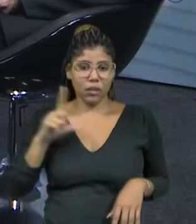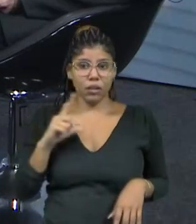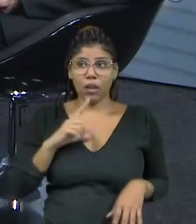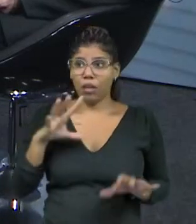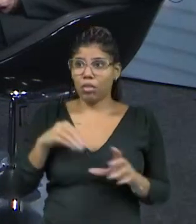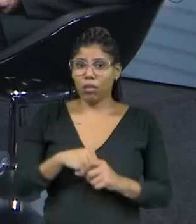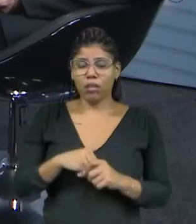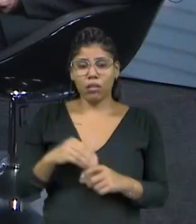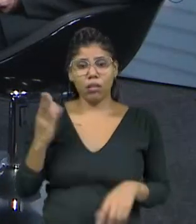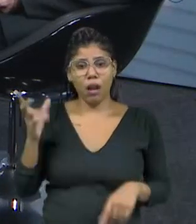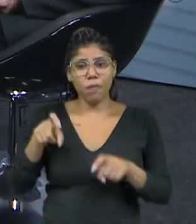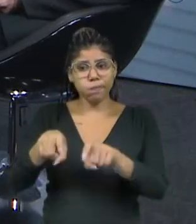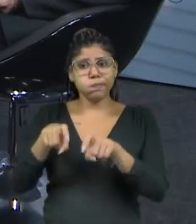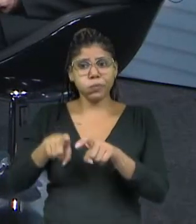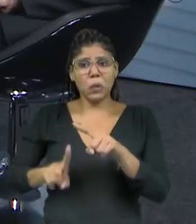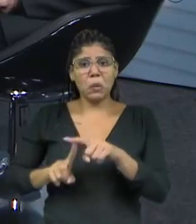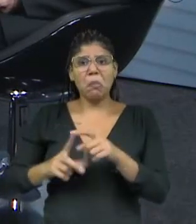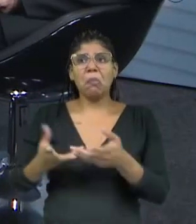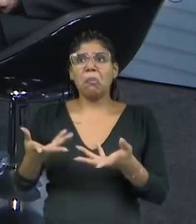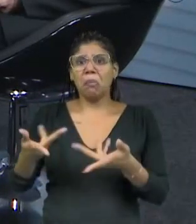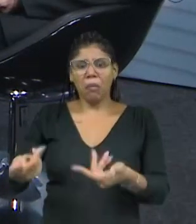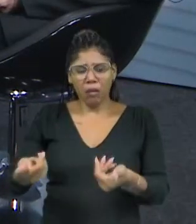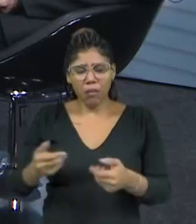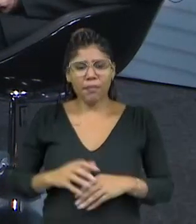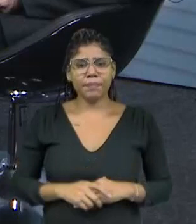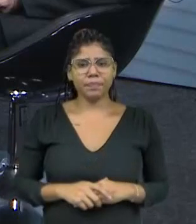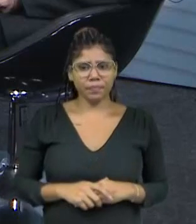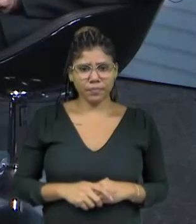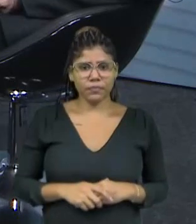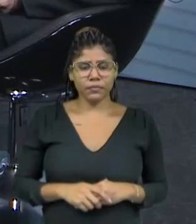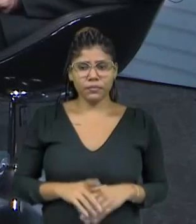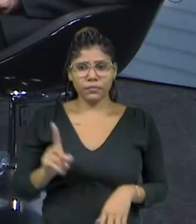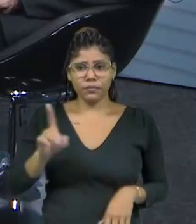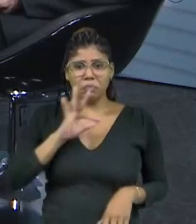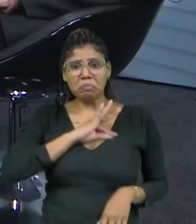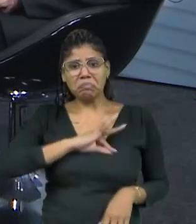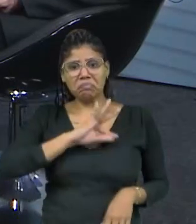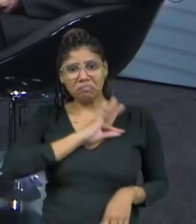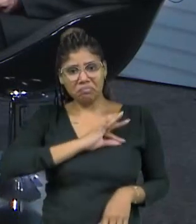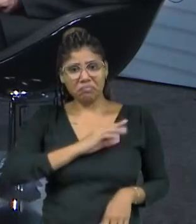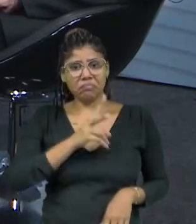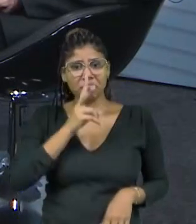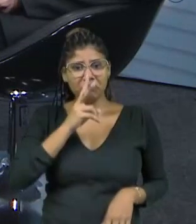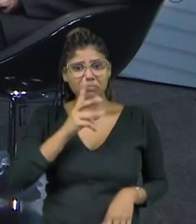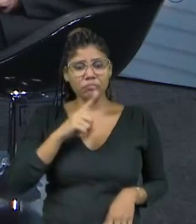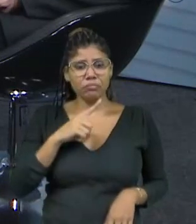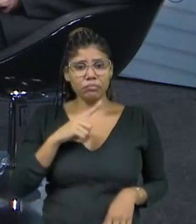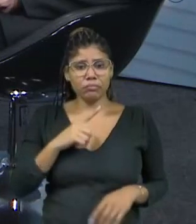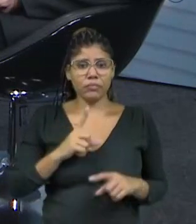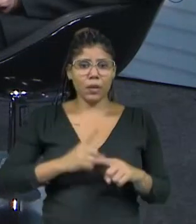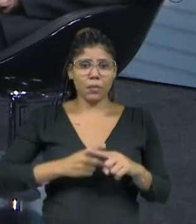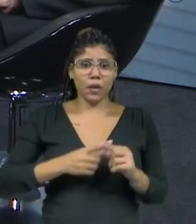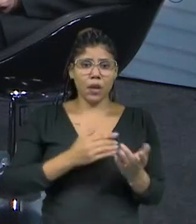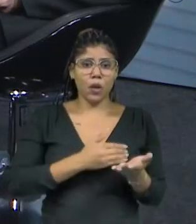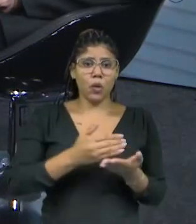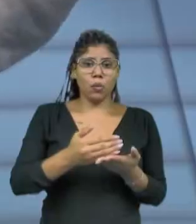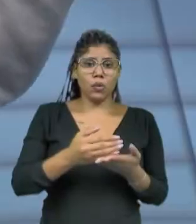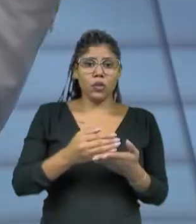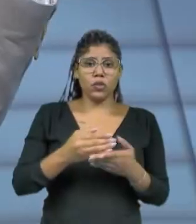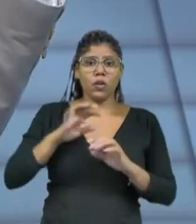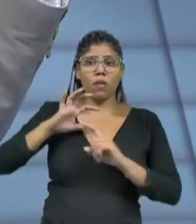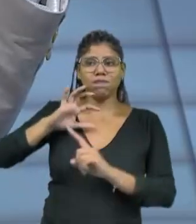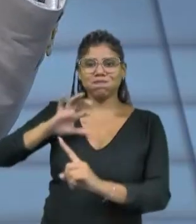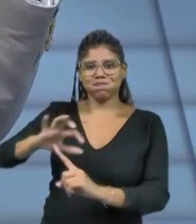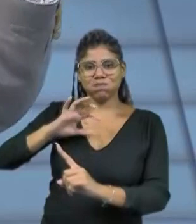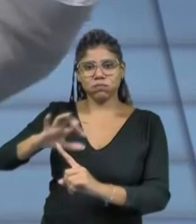isso. Agora, por que você agrega valor e a massa salarial lá é espetacular. Por que isso é? Porque começou a educação muito forte lá na época do